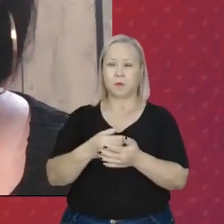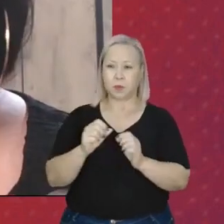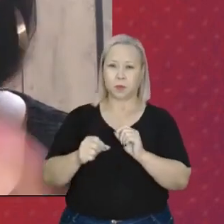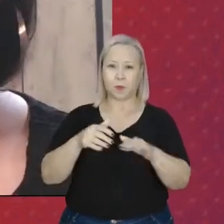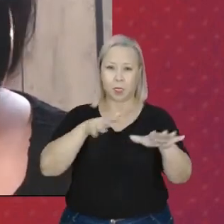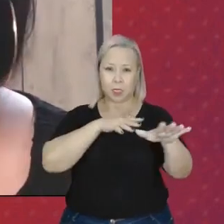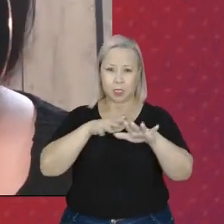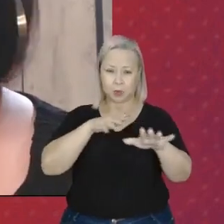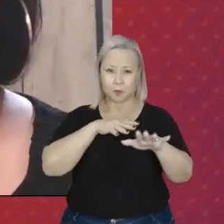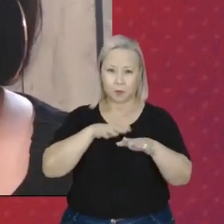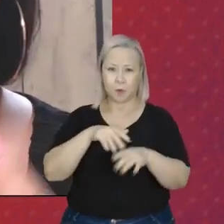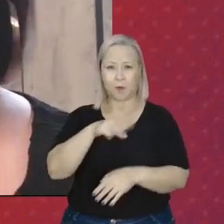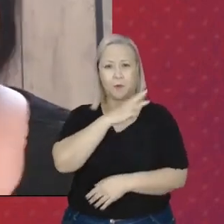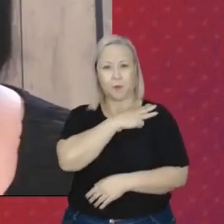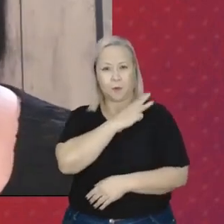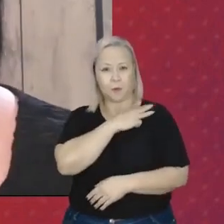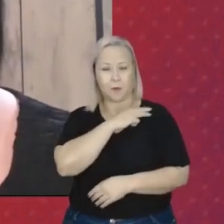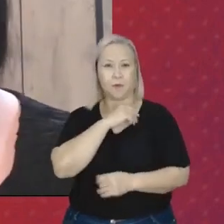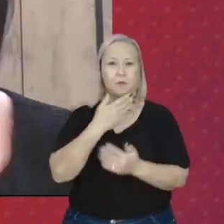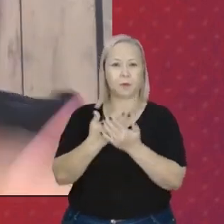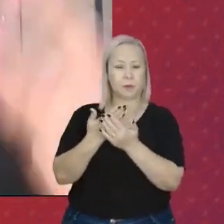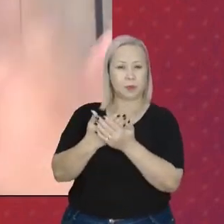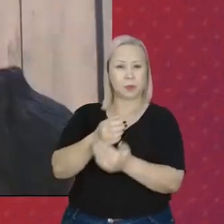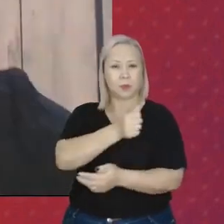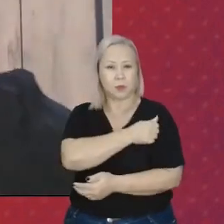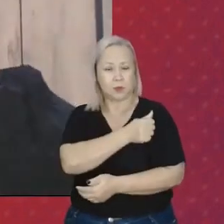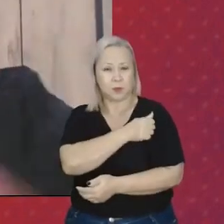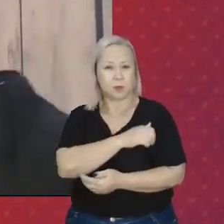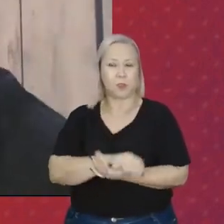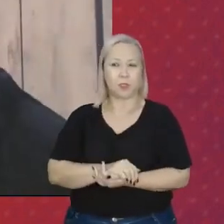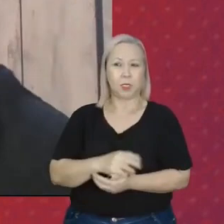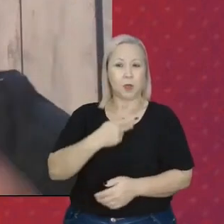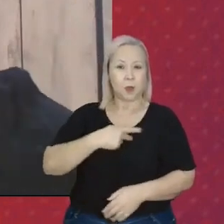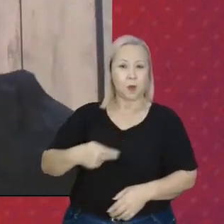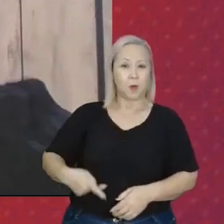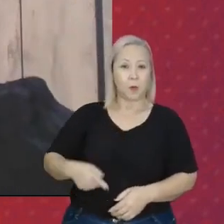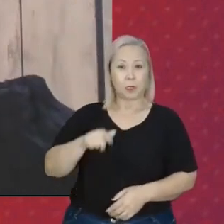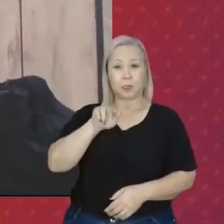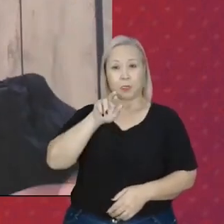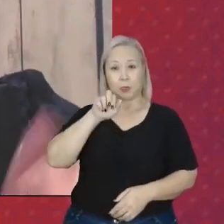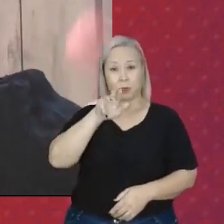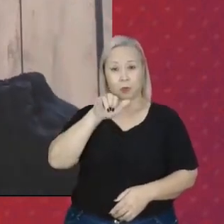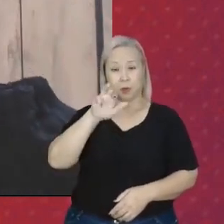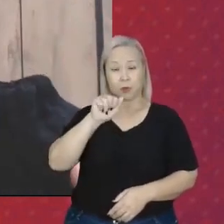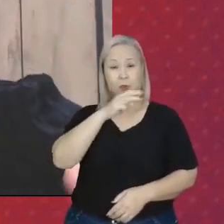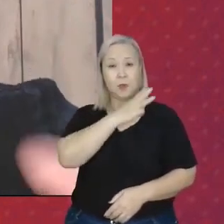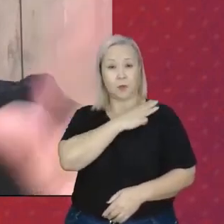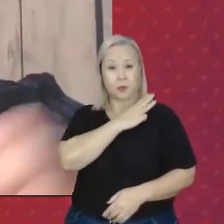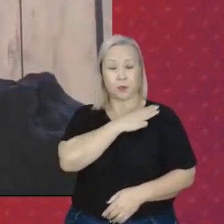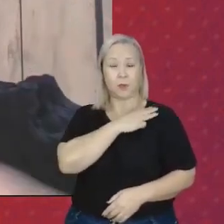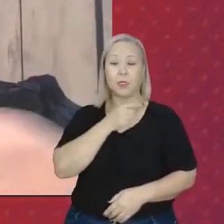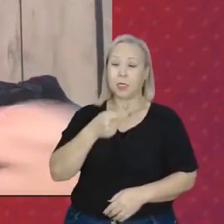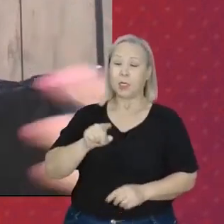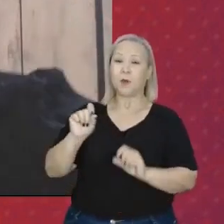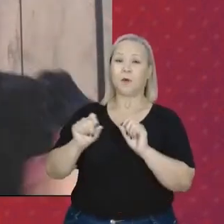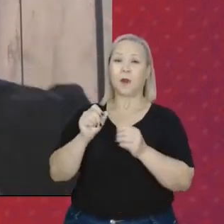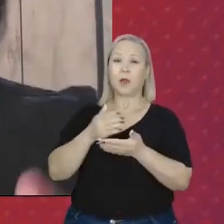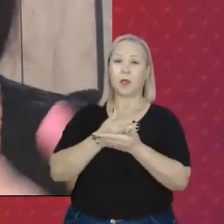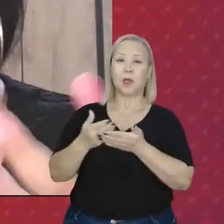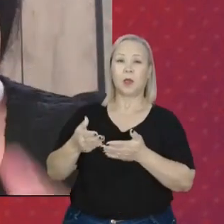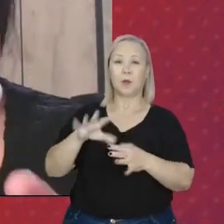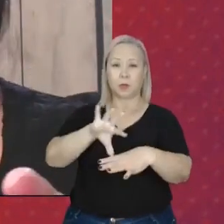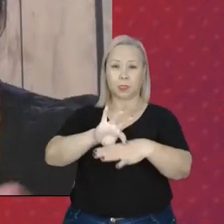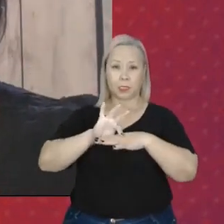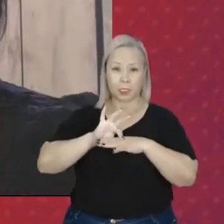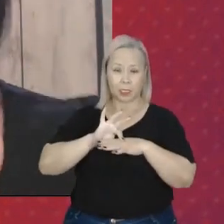movimentos secundaristas, dos movimentos estudantis, né, quando eu fui presidenta do Grêmio Estudantil no ensino médio. Então foi ali que toda aquela